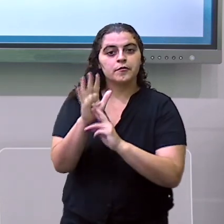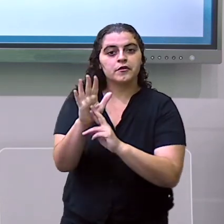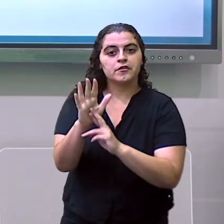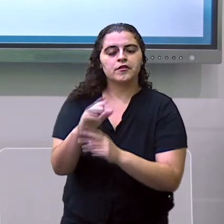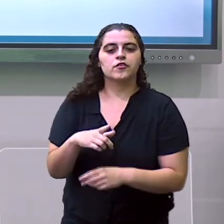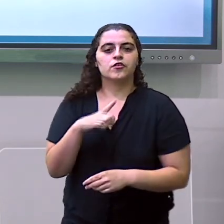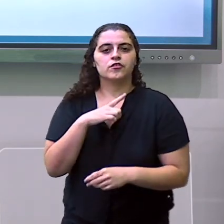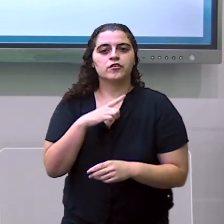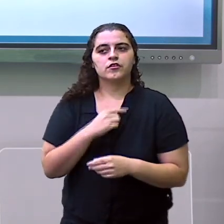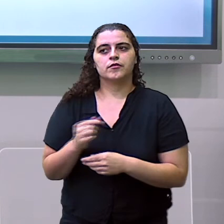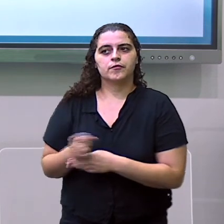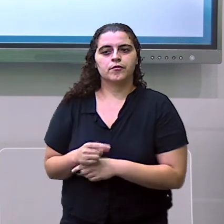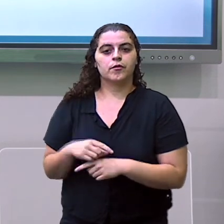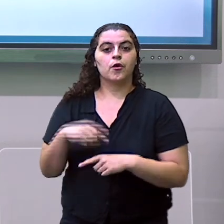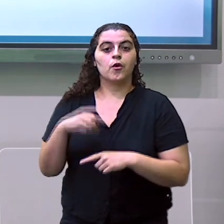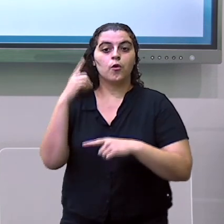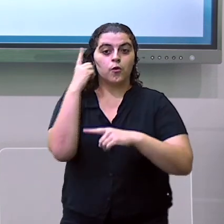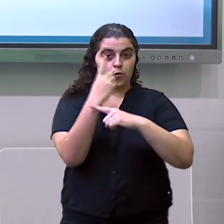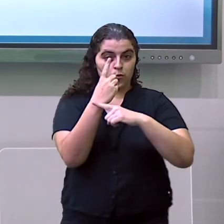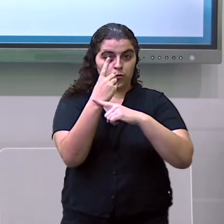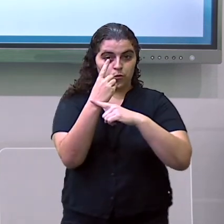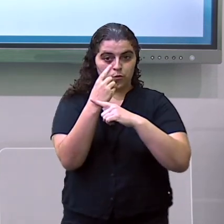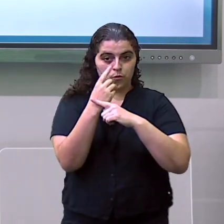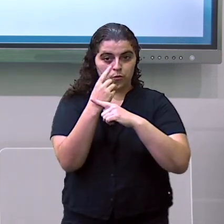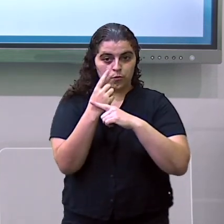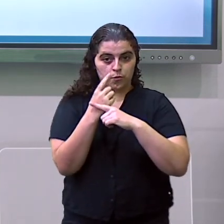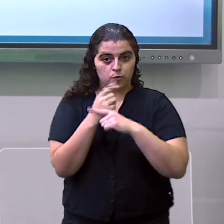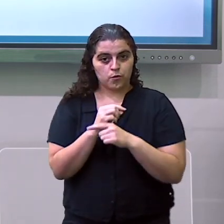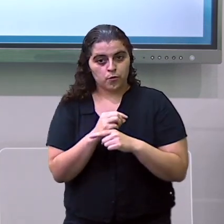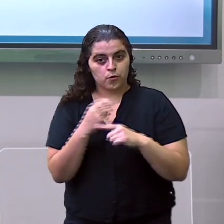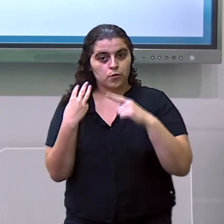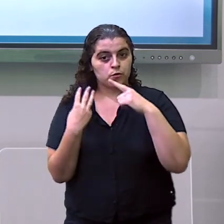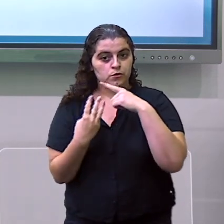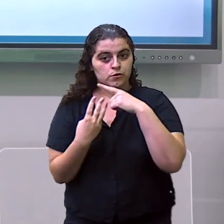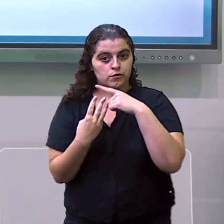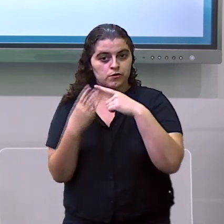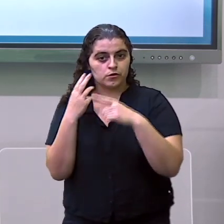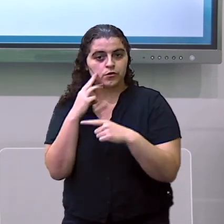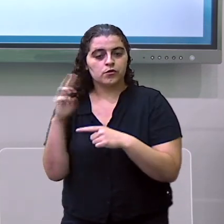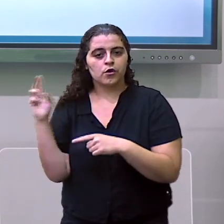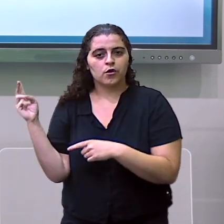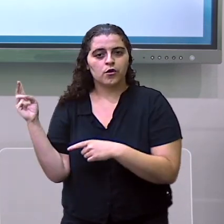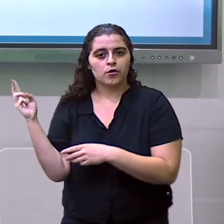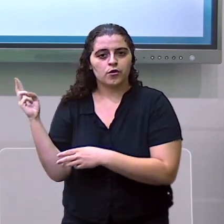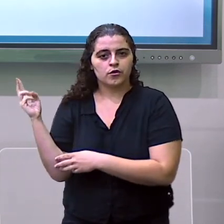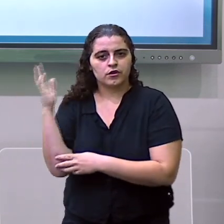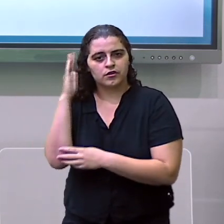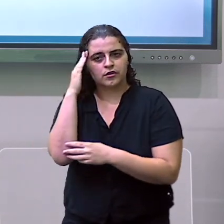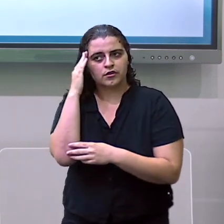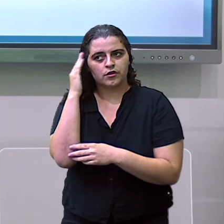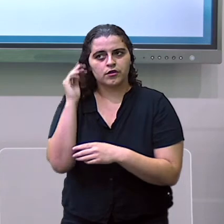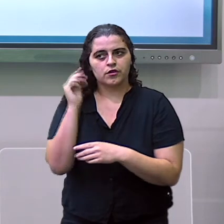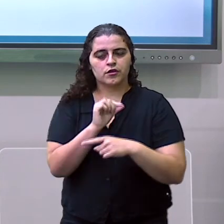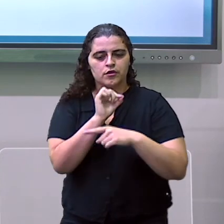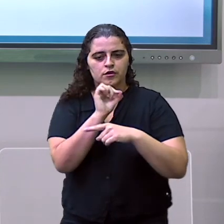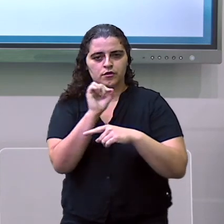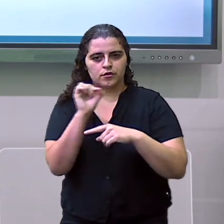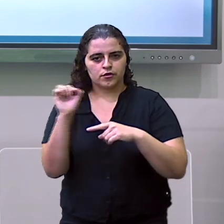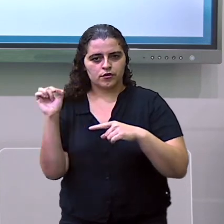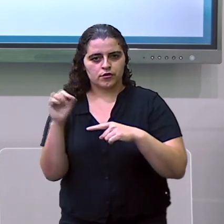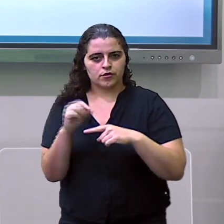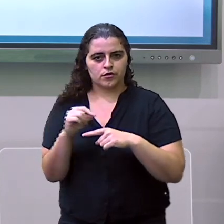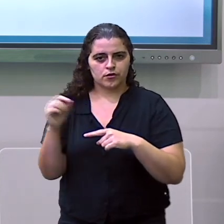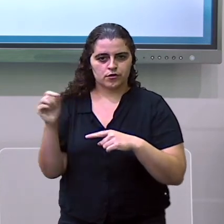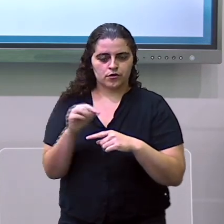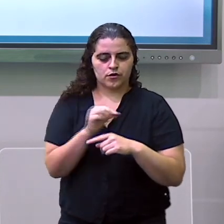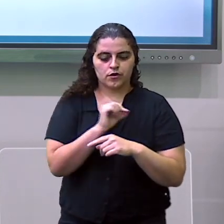Nós temos, então, 1/3. Quando eu falo 1/3, eu tenho que entender que a figura vai ser fracionada